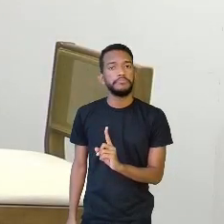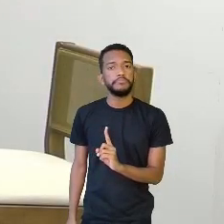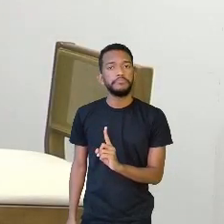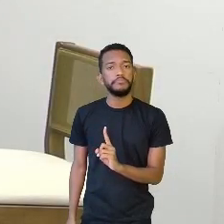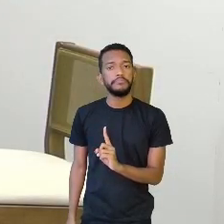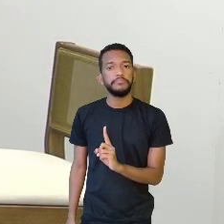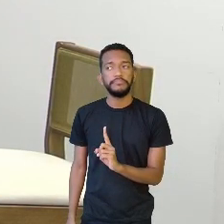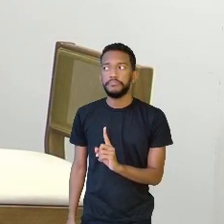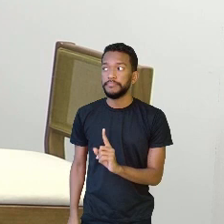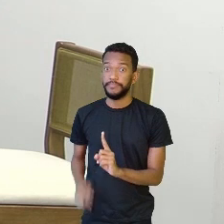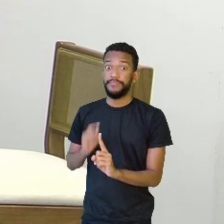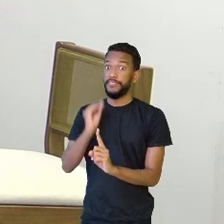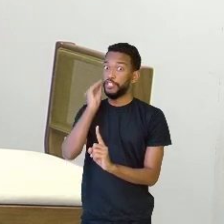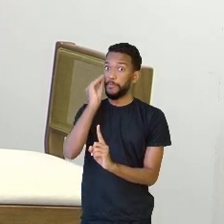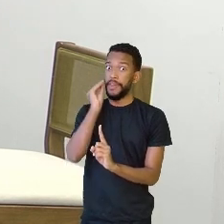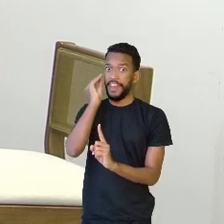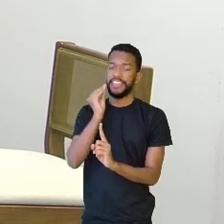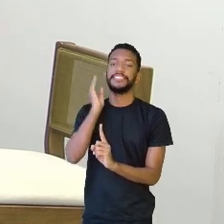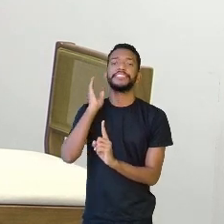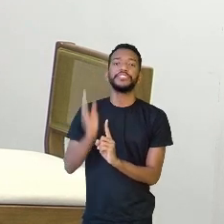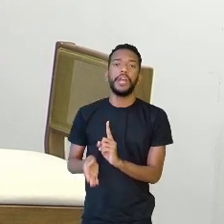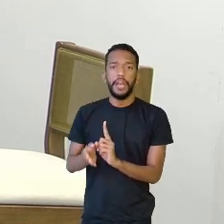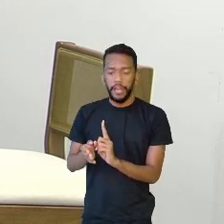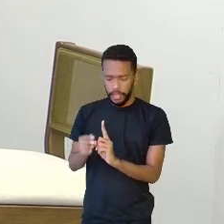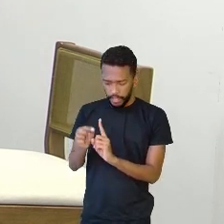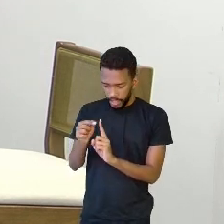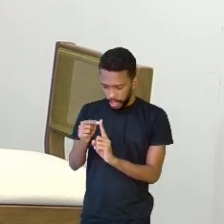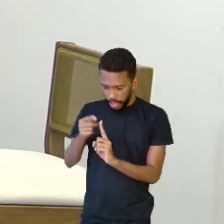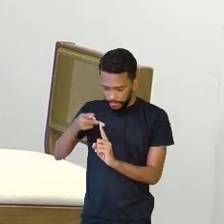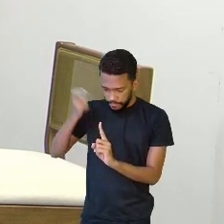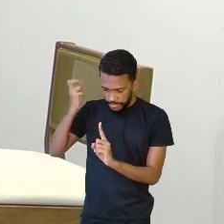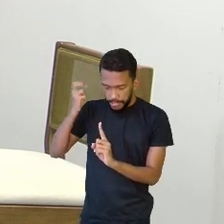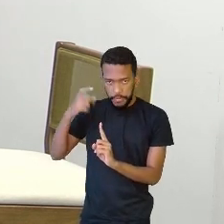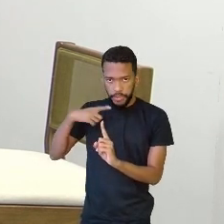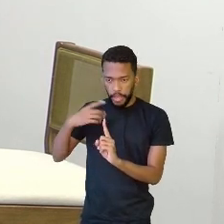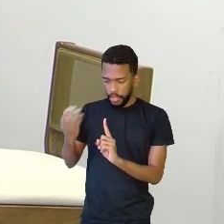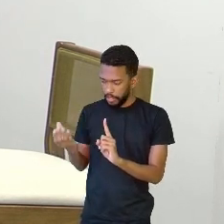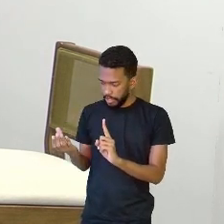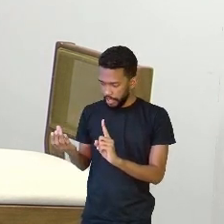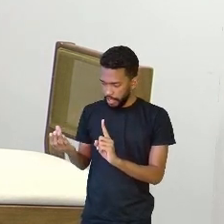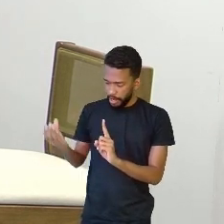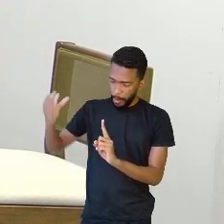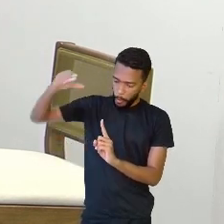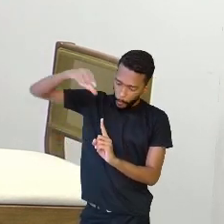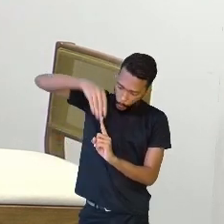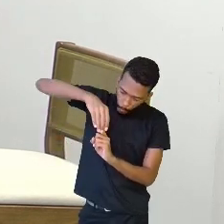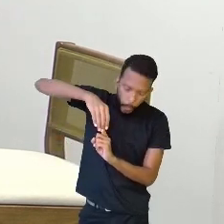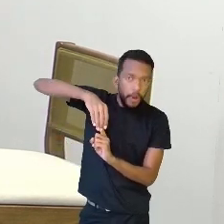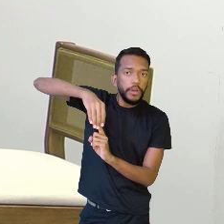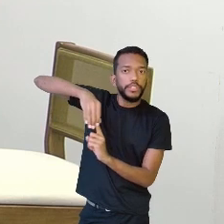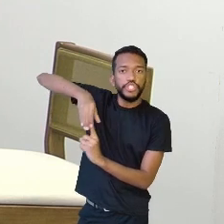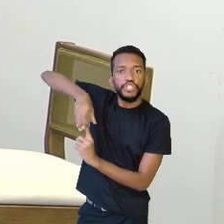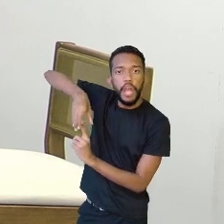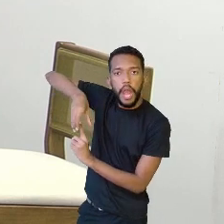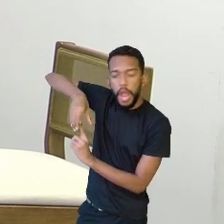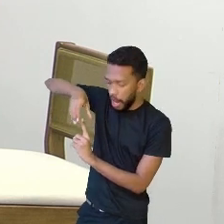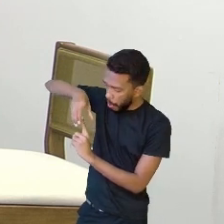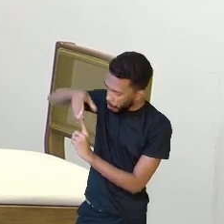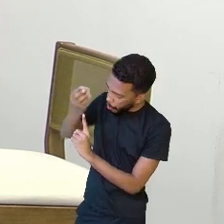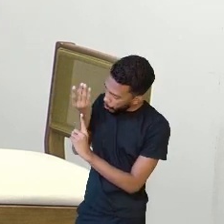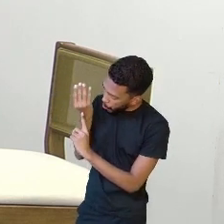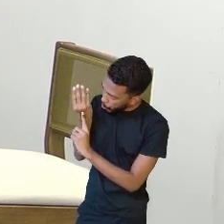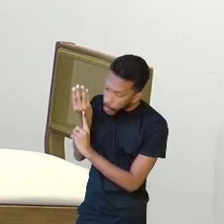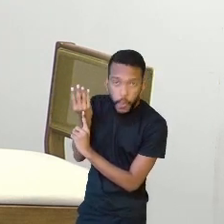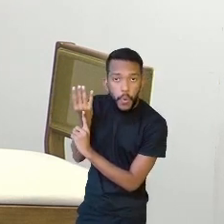Essa foi a nossa experiência. Então, a gente percebeu que, ao colocar o copo aqui, passou um tempinho e a vela